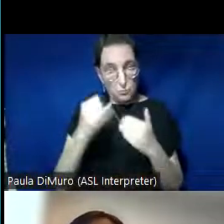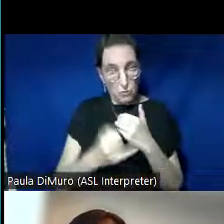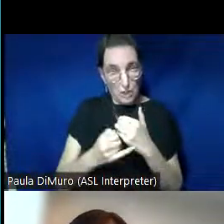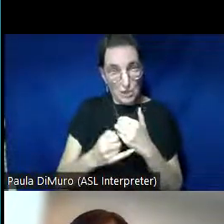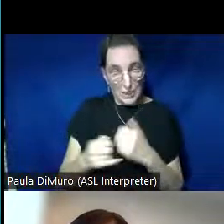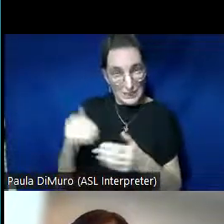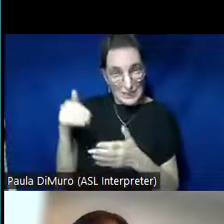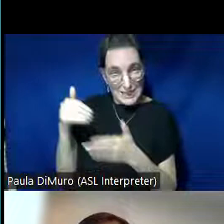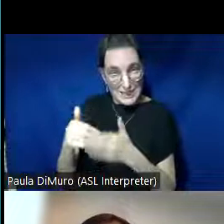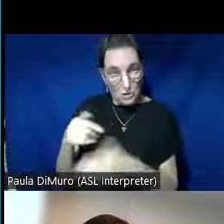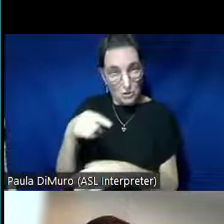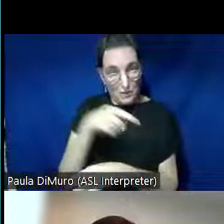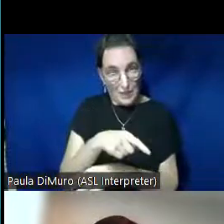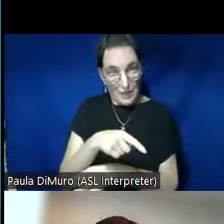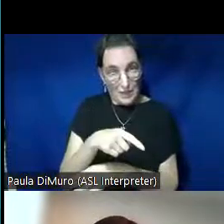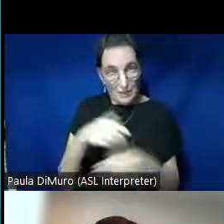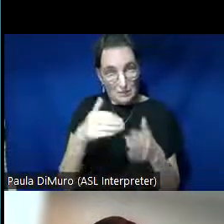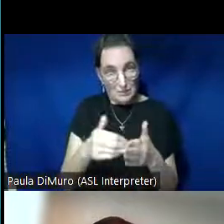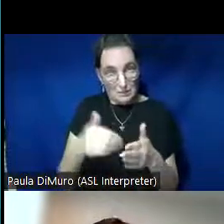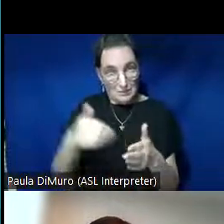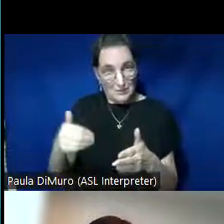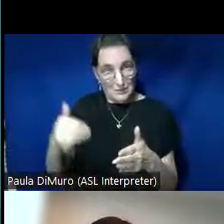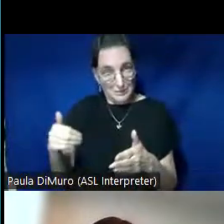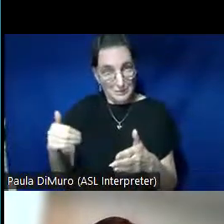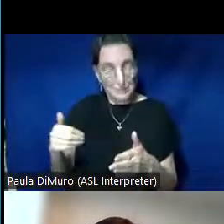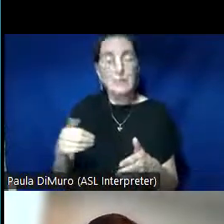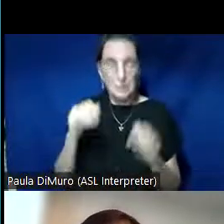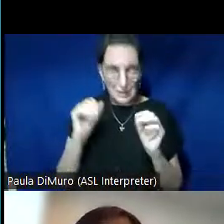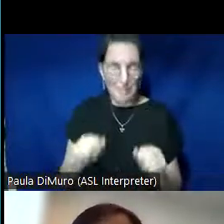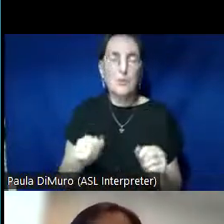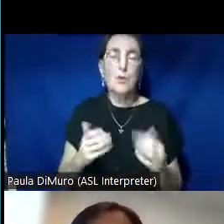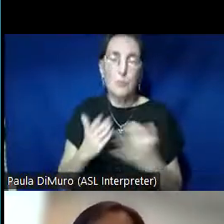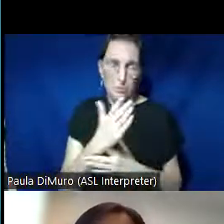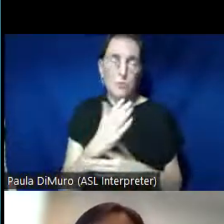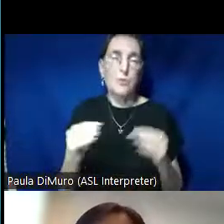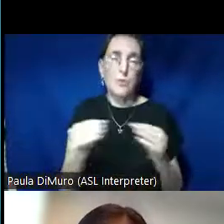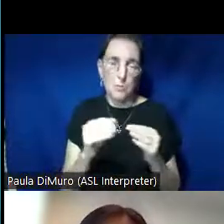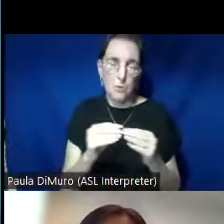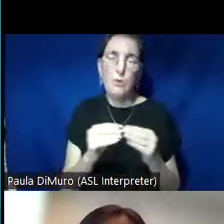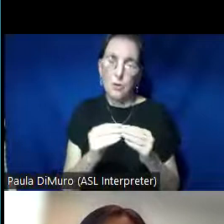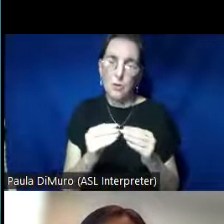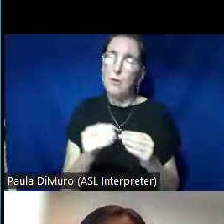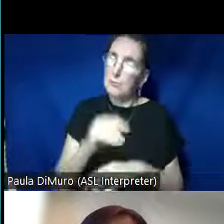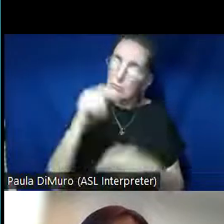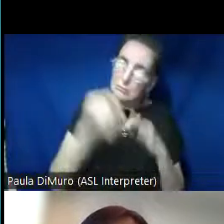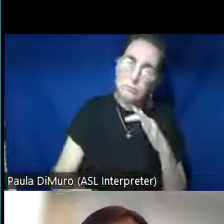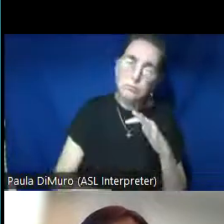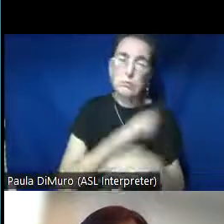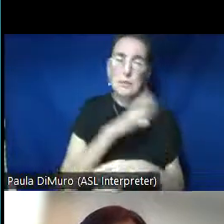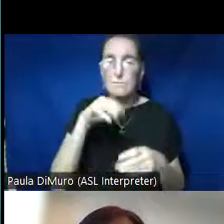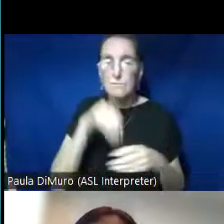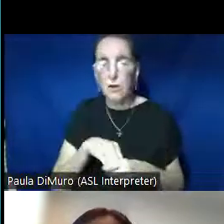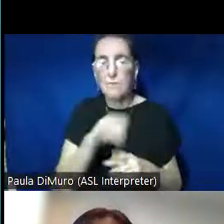Progetto localizzato perto di che sbairo tem que passar para aquele processo